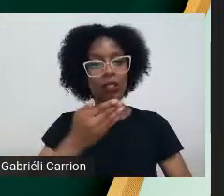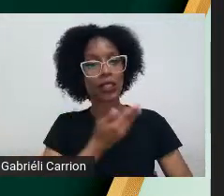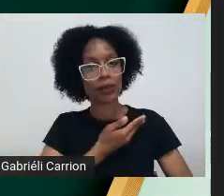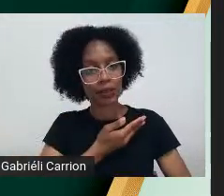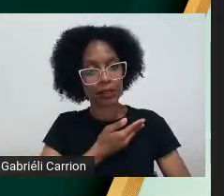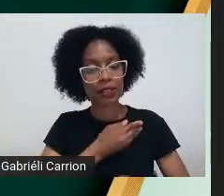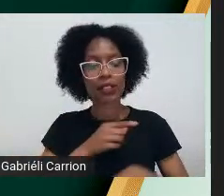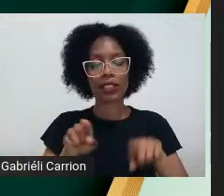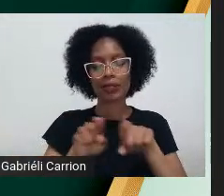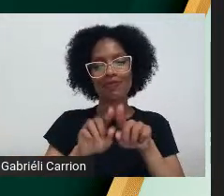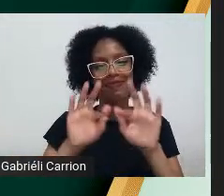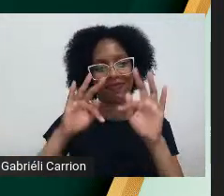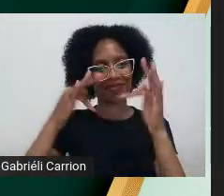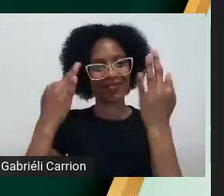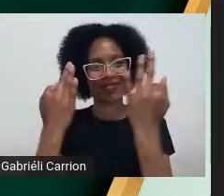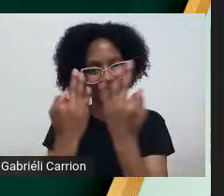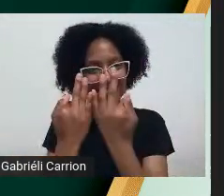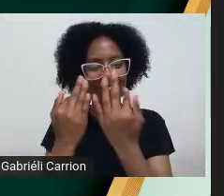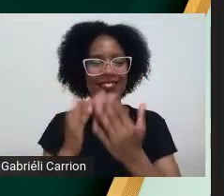meus familiares.